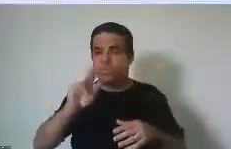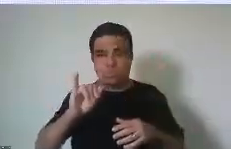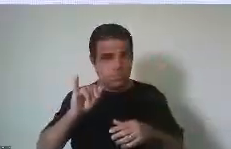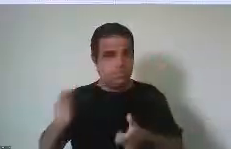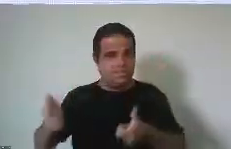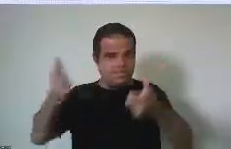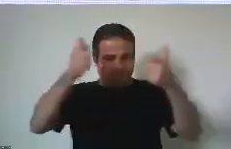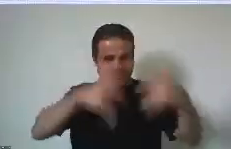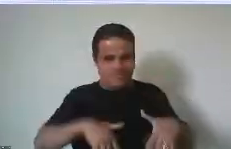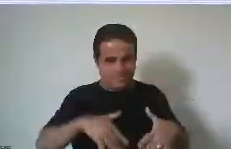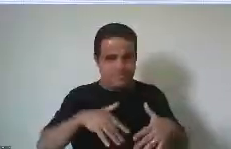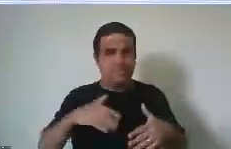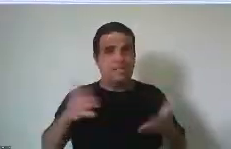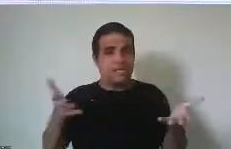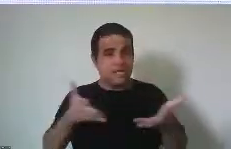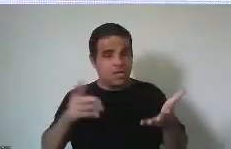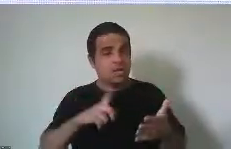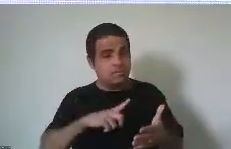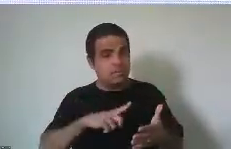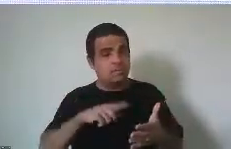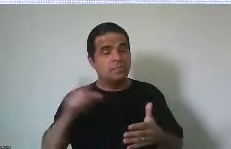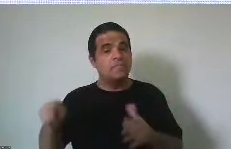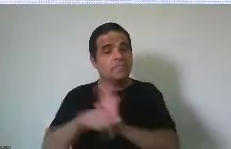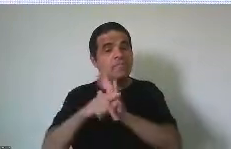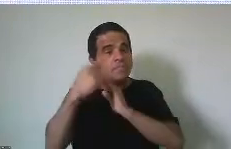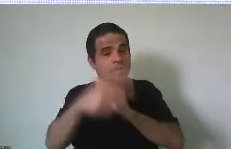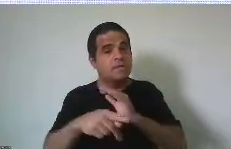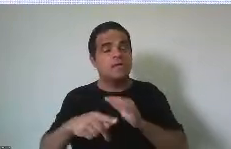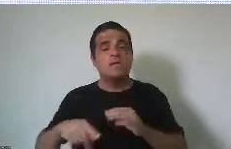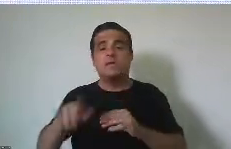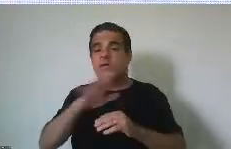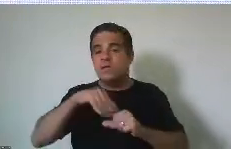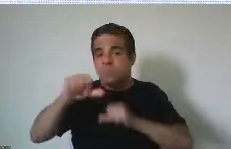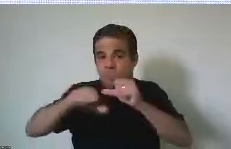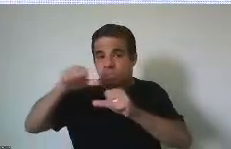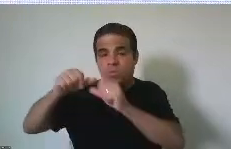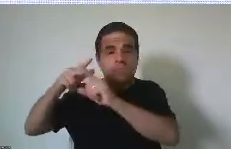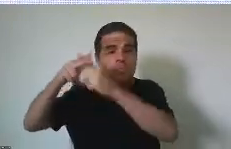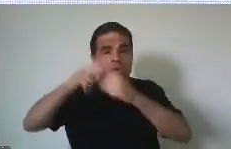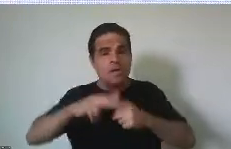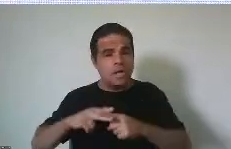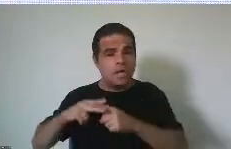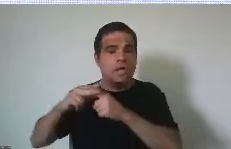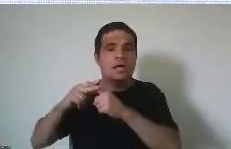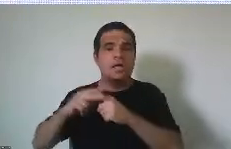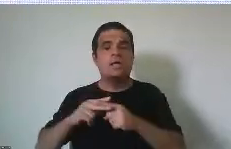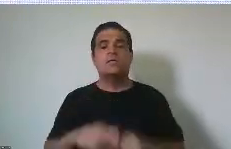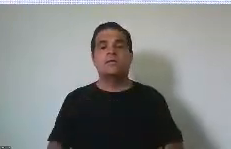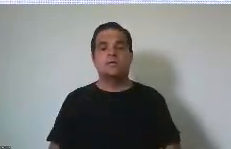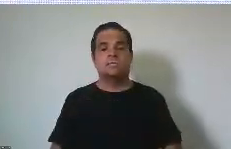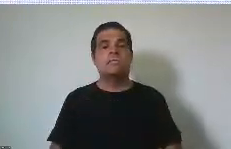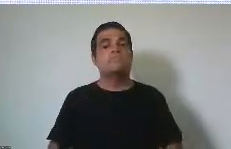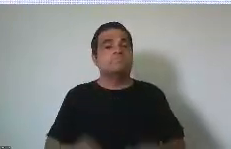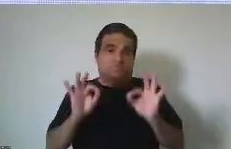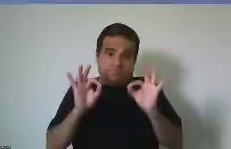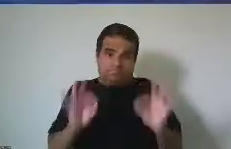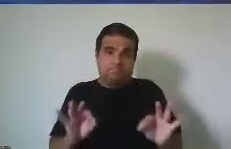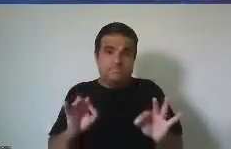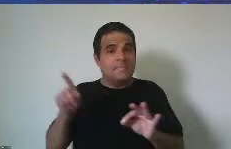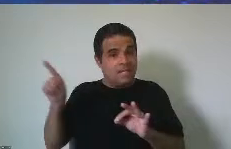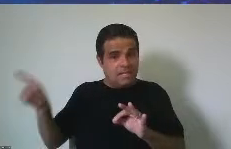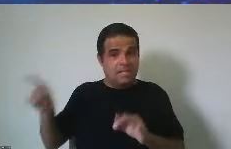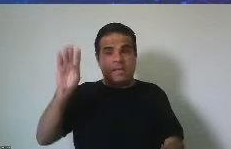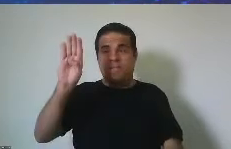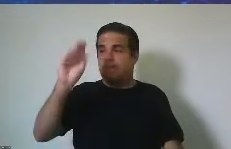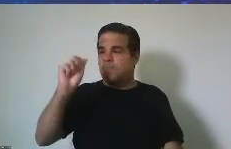que estamos aqui faz parte da Renovação que nós de fato aqui Bandeirantes